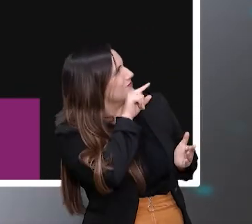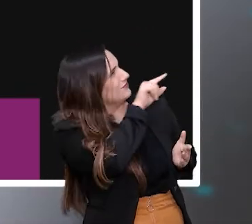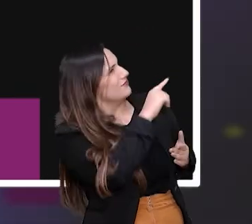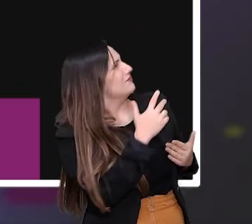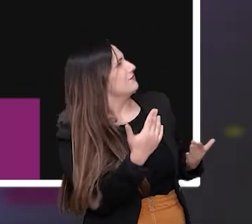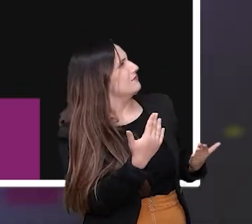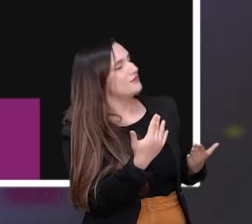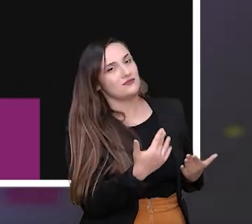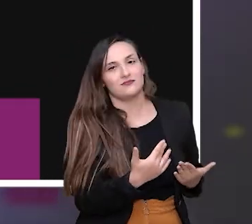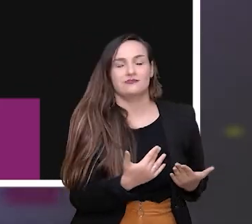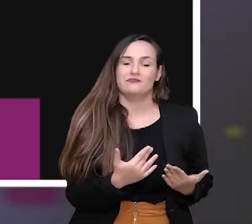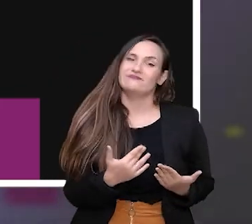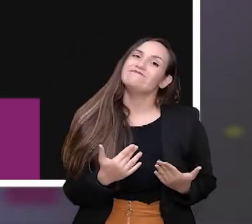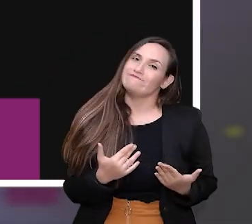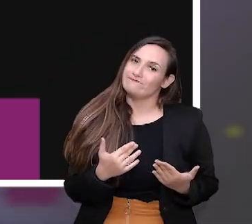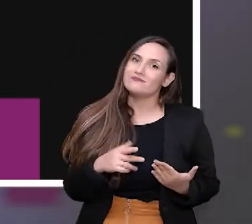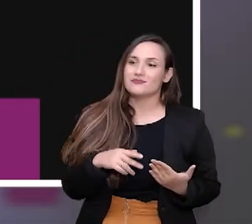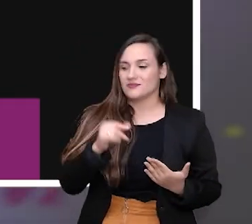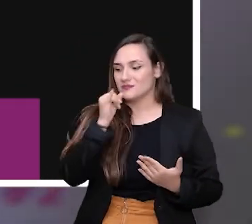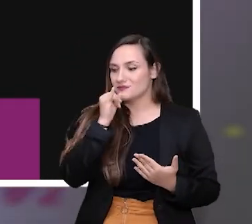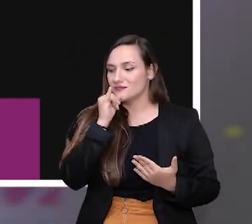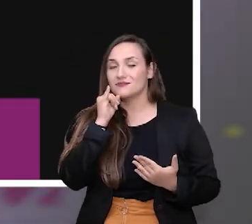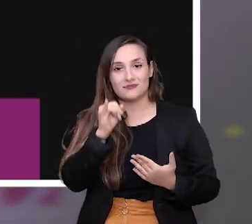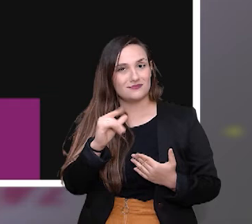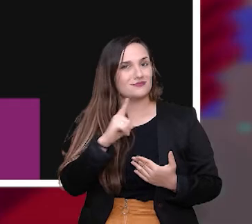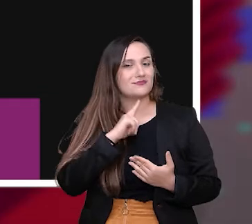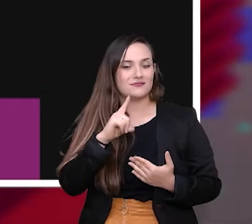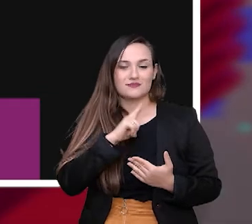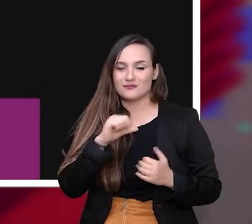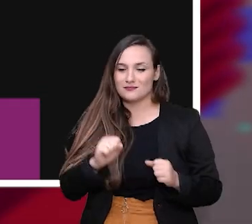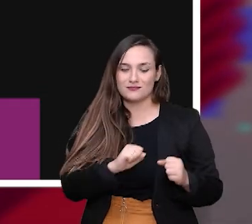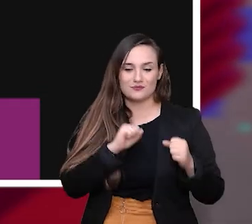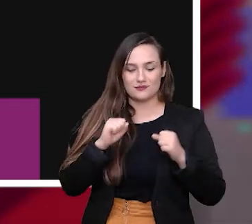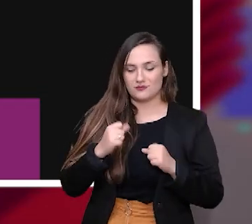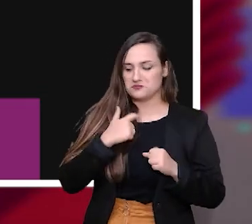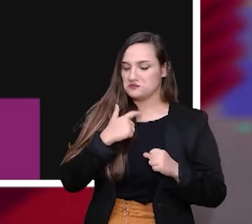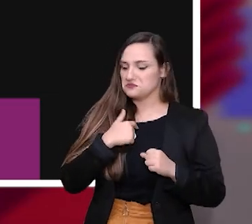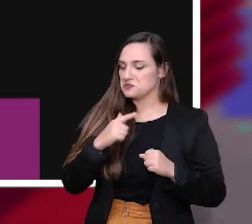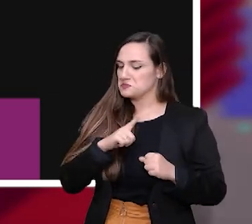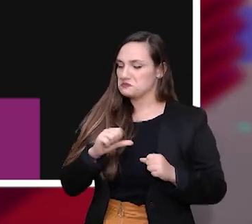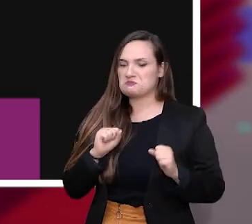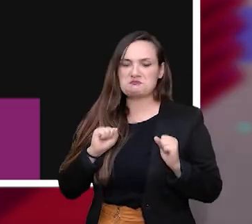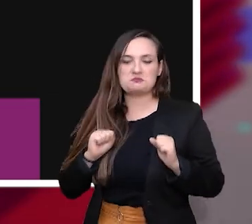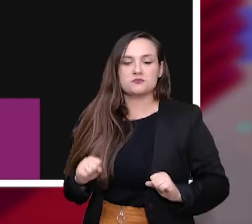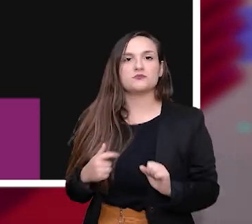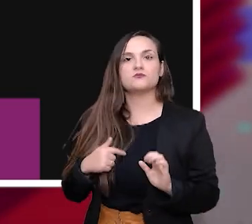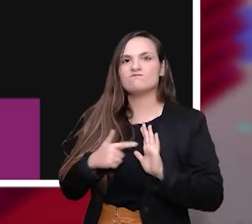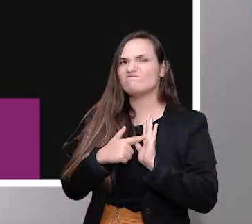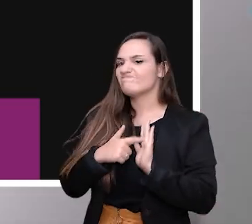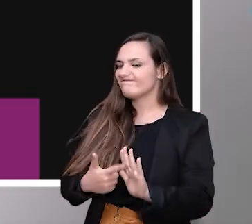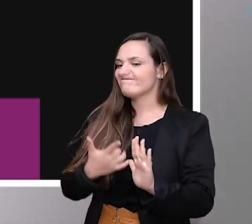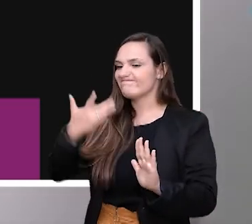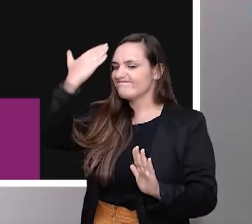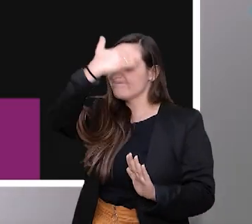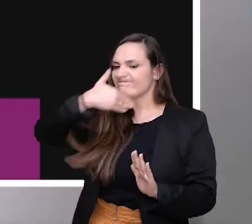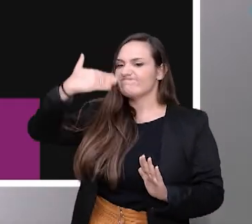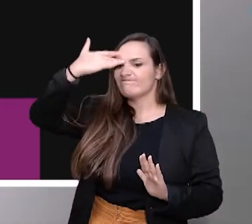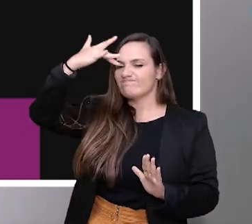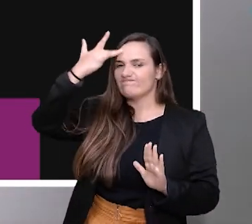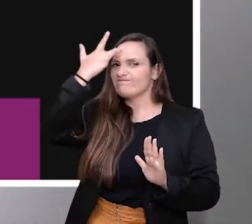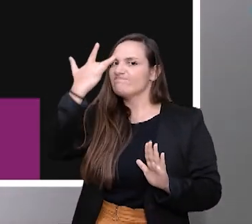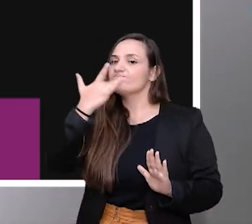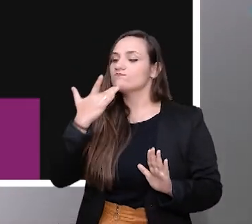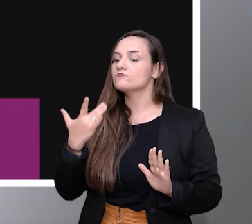poder. Quando uma pessoa tem poder, ela realmente revela quem ela é. Ela mostra como ela